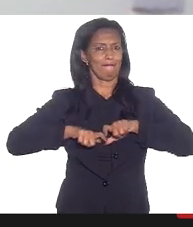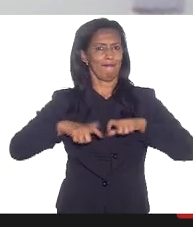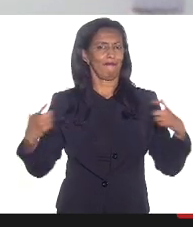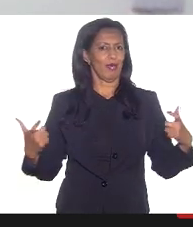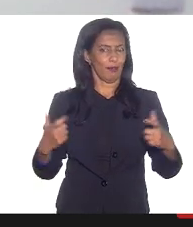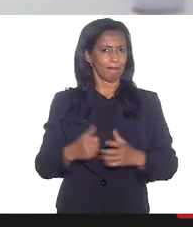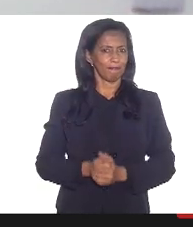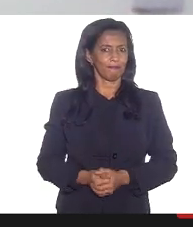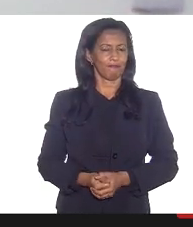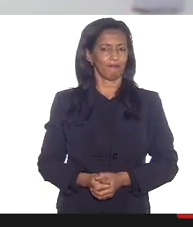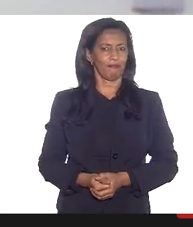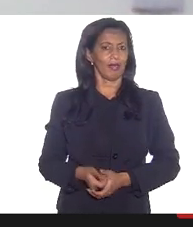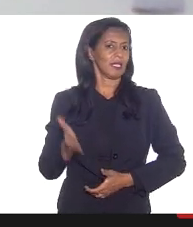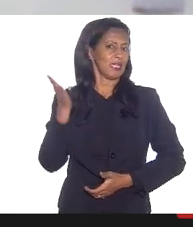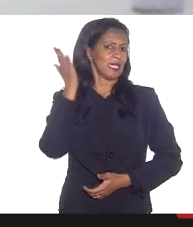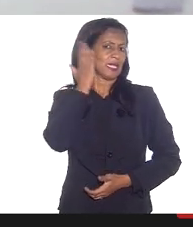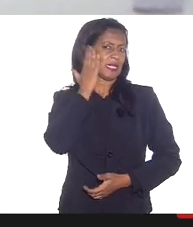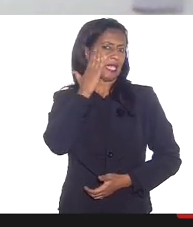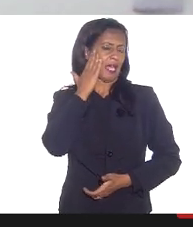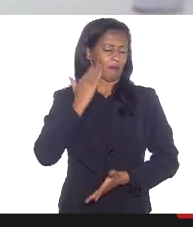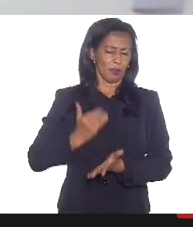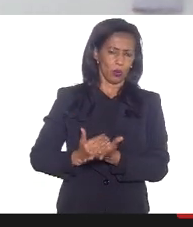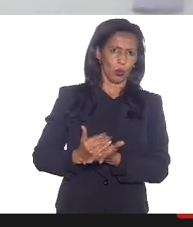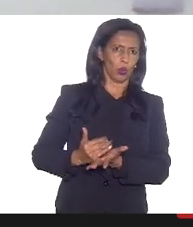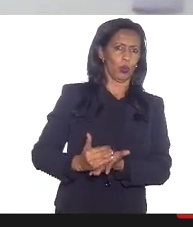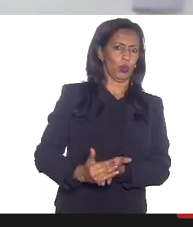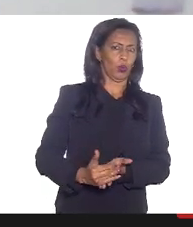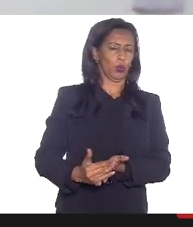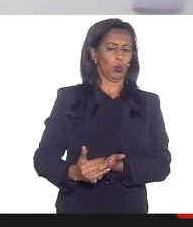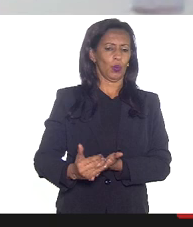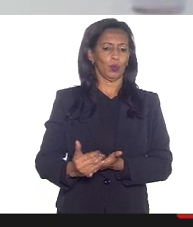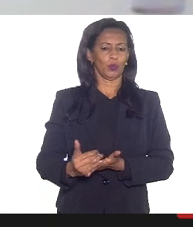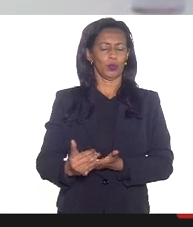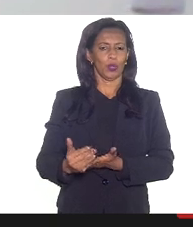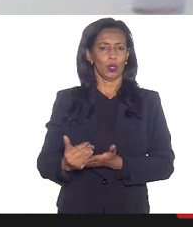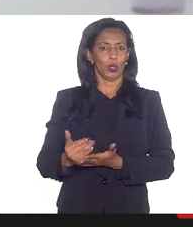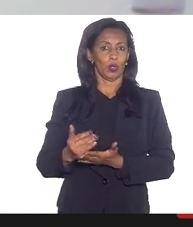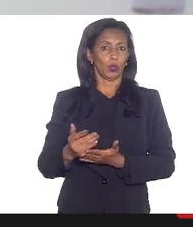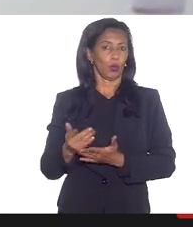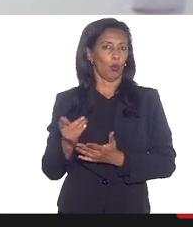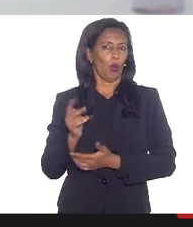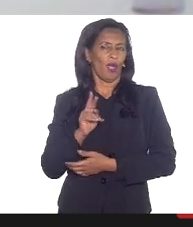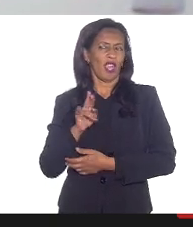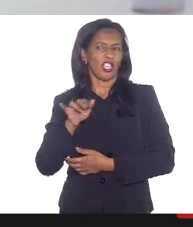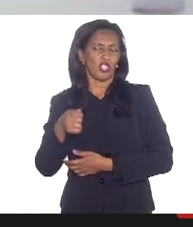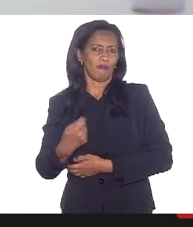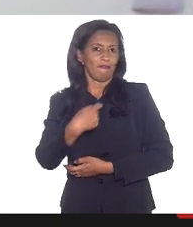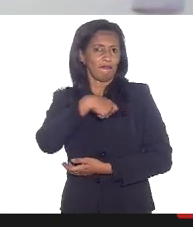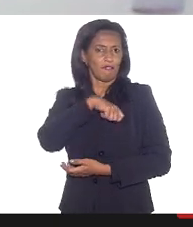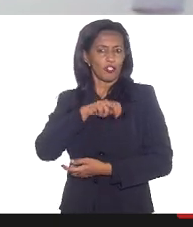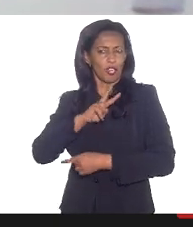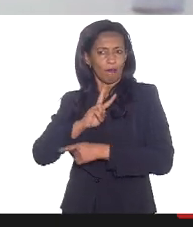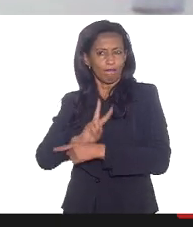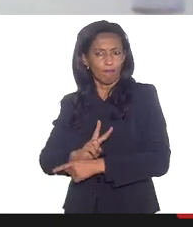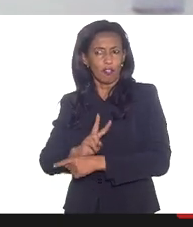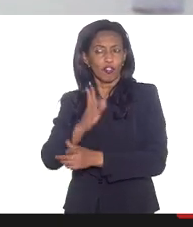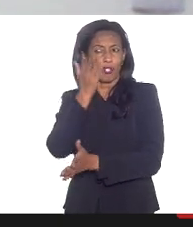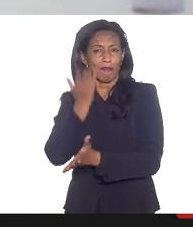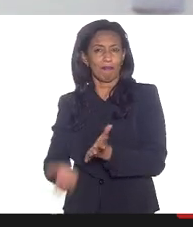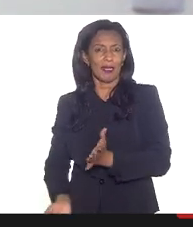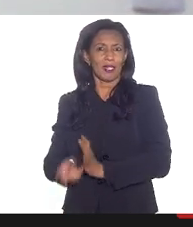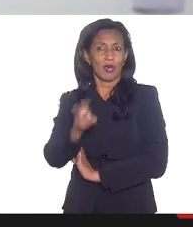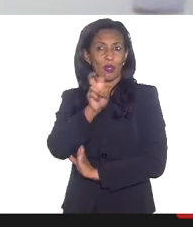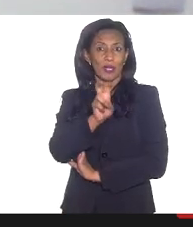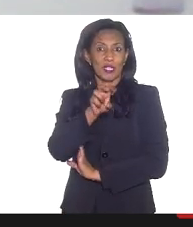maior, né? A gente sabe que desde o início desse regime de recuperação fiscal, o estado do Rio de Janeiro já perdeu cerca de 5